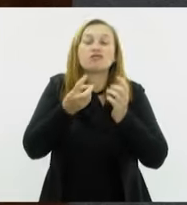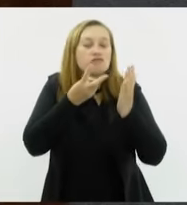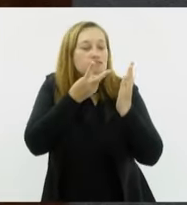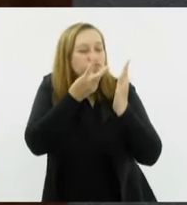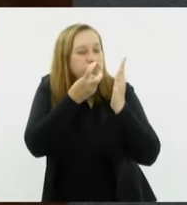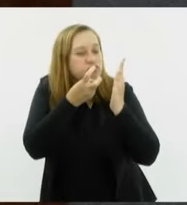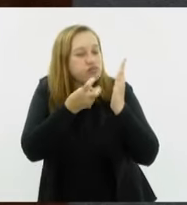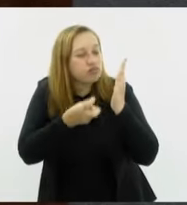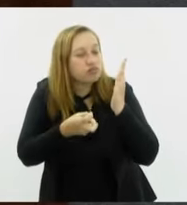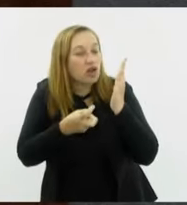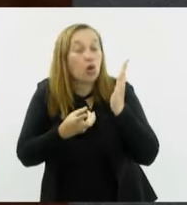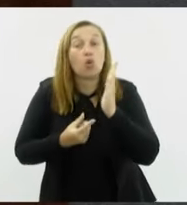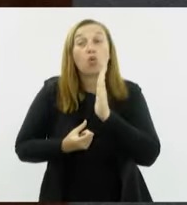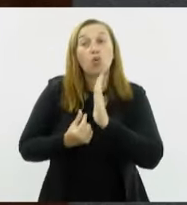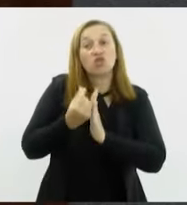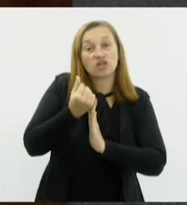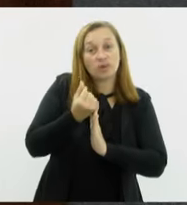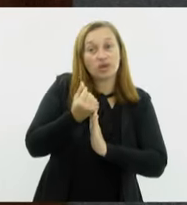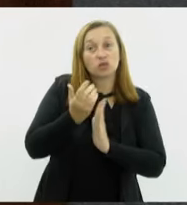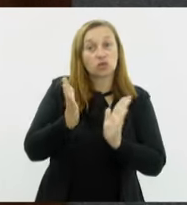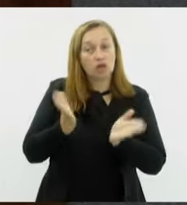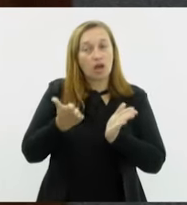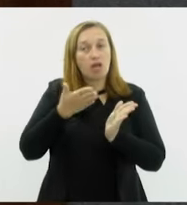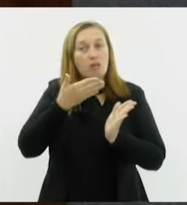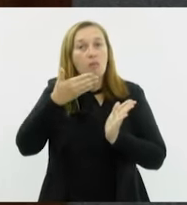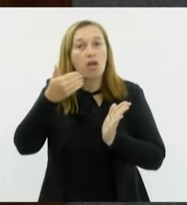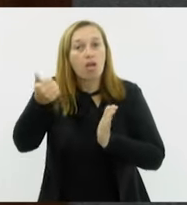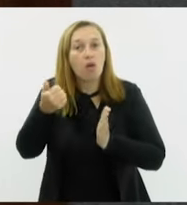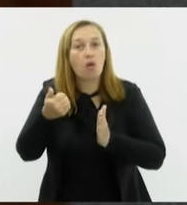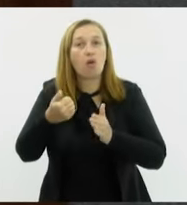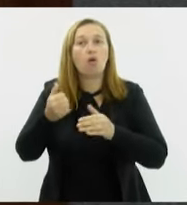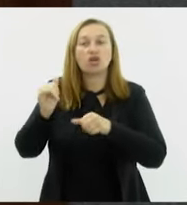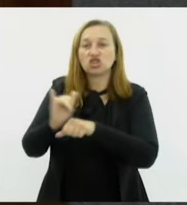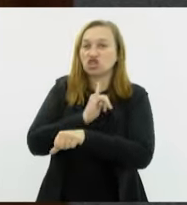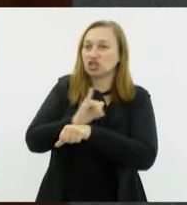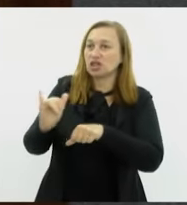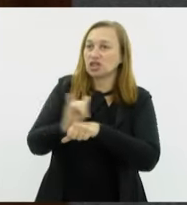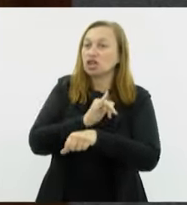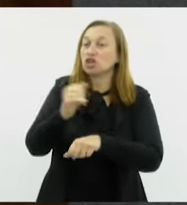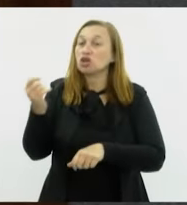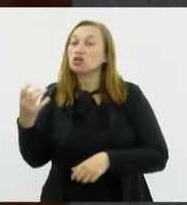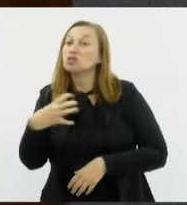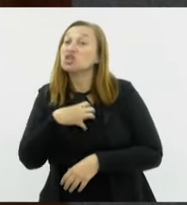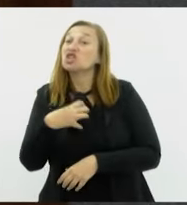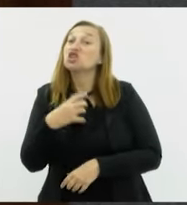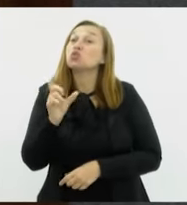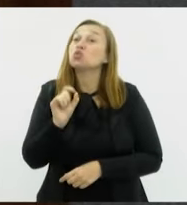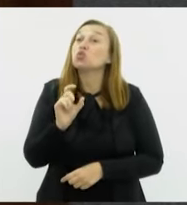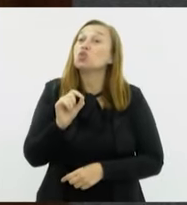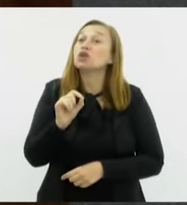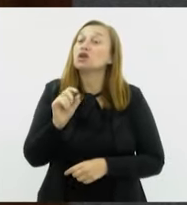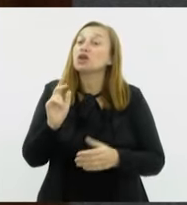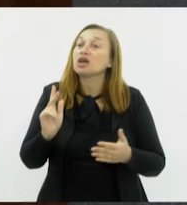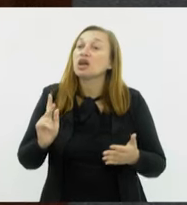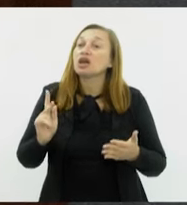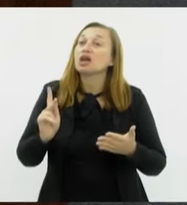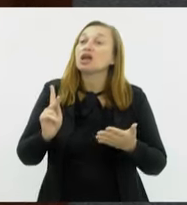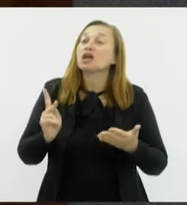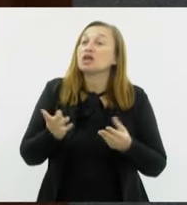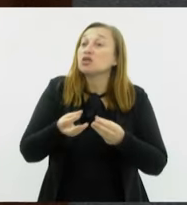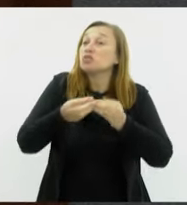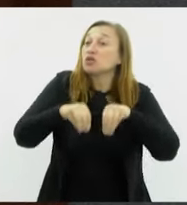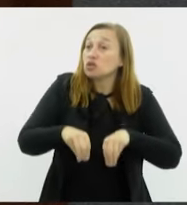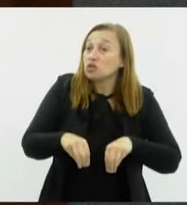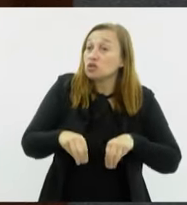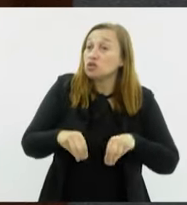e o orçamento atual ser melhor trabalhado no sentido de que os desastres ocorram, mas que